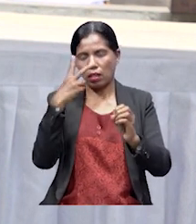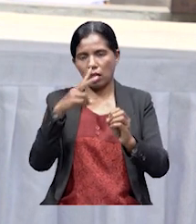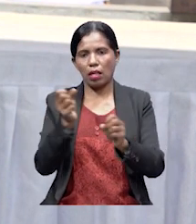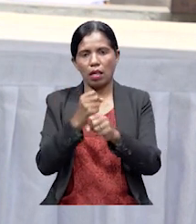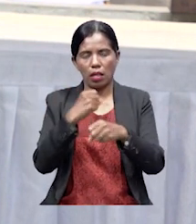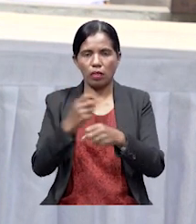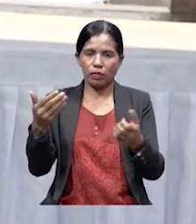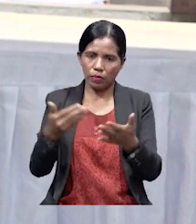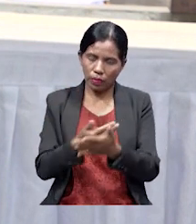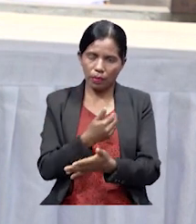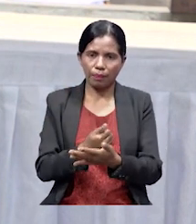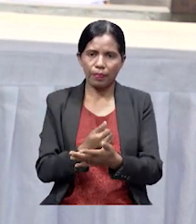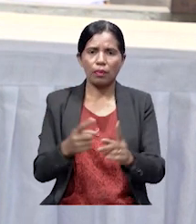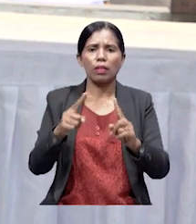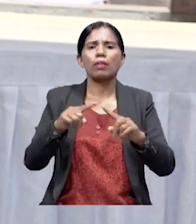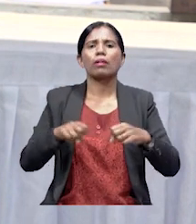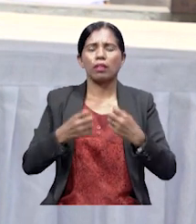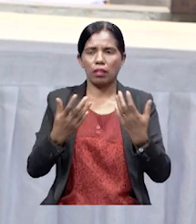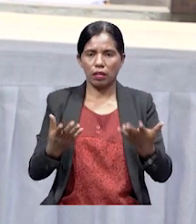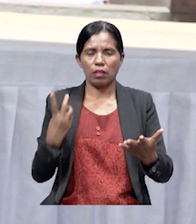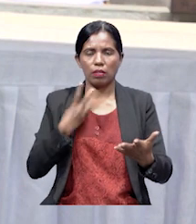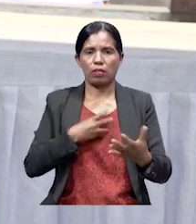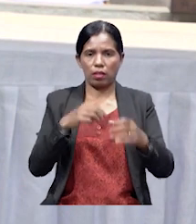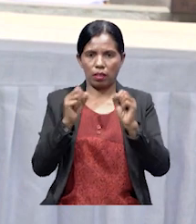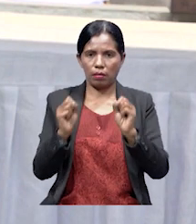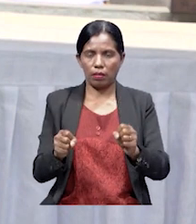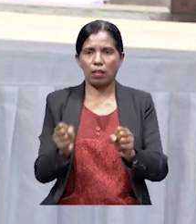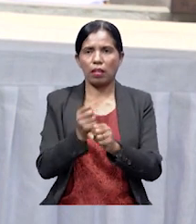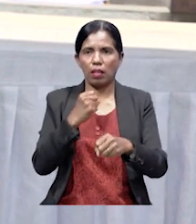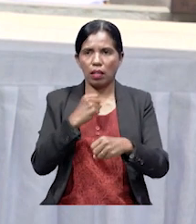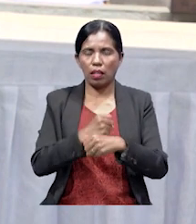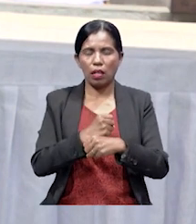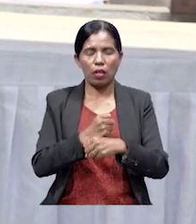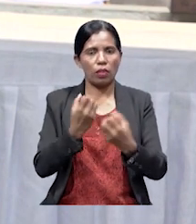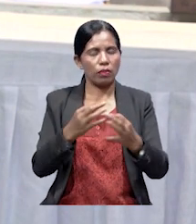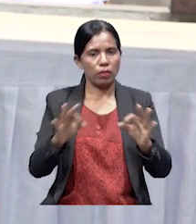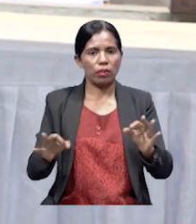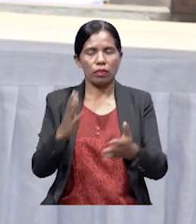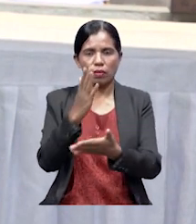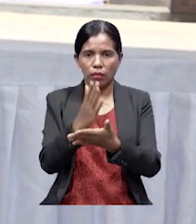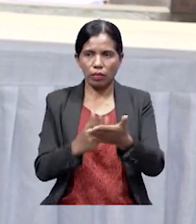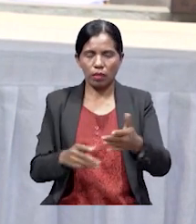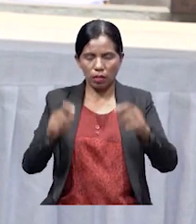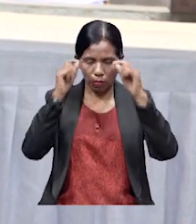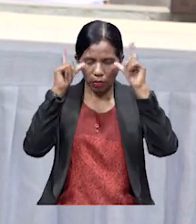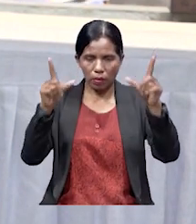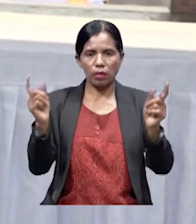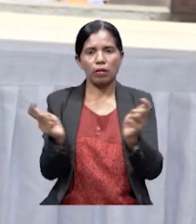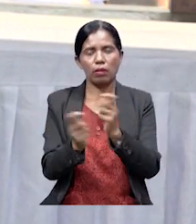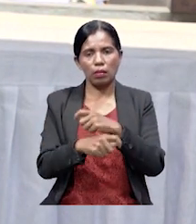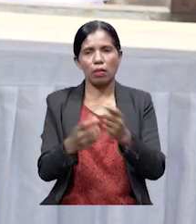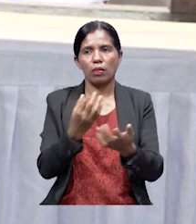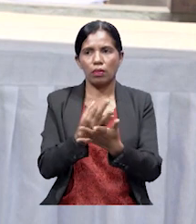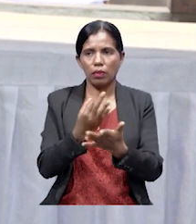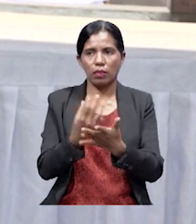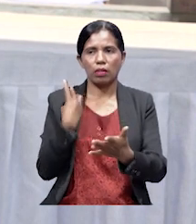Então, né, bele to hira, ita ita bele produz ka fera hutu ita ne rai timor ne ba pila ba osa hutu mus, ita ne